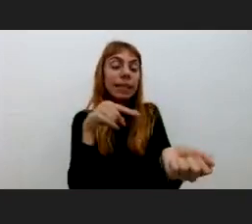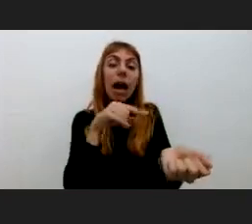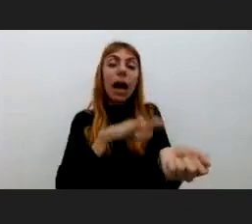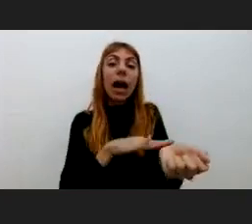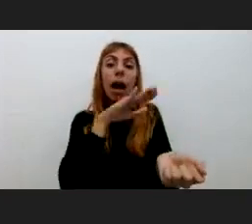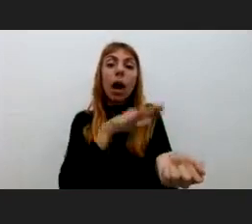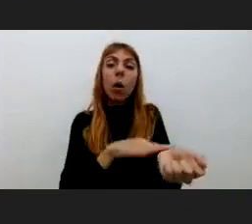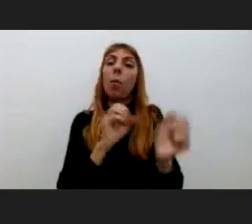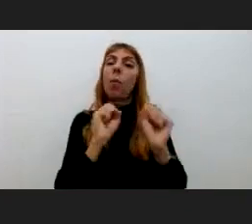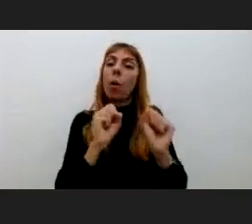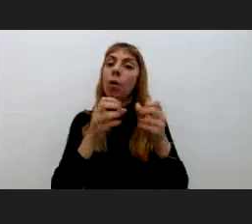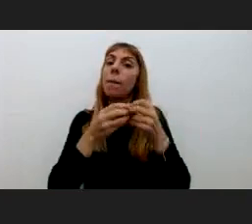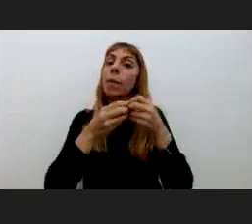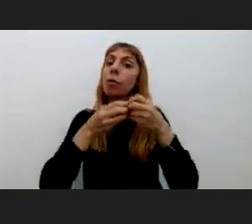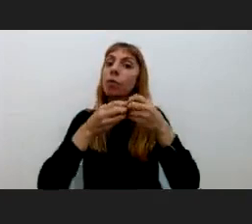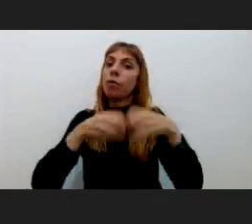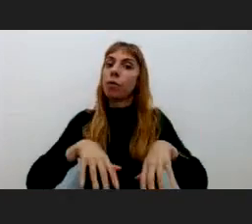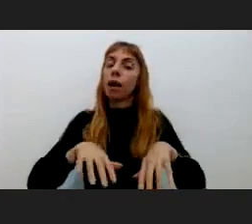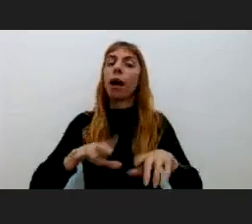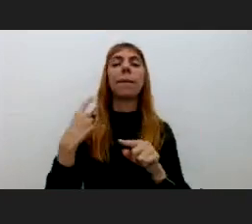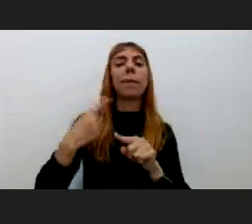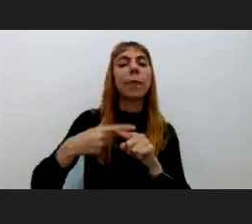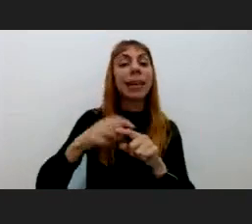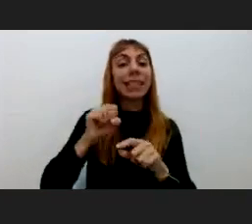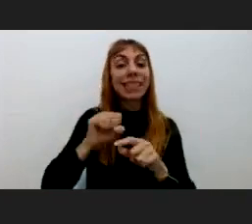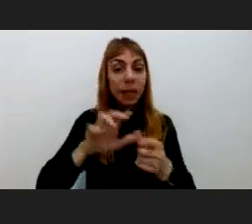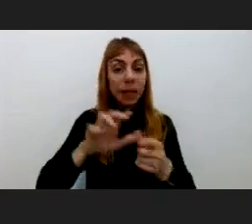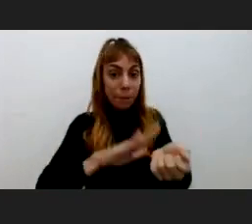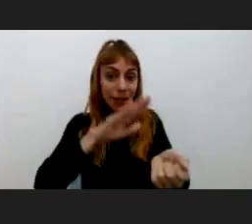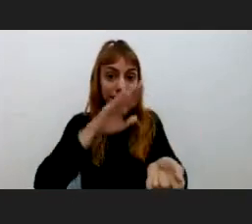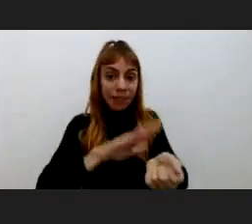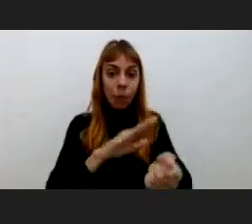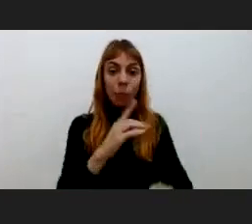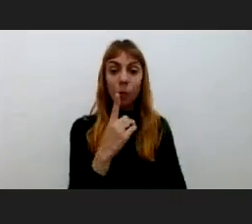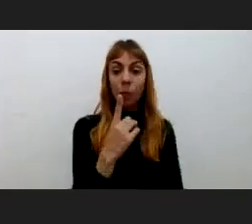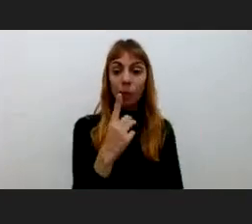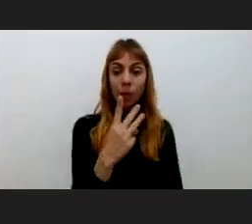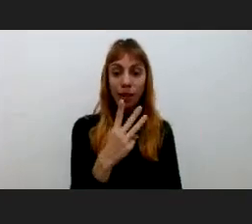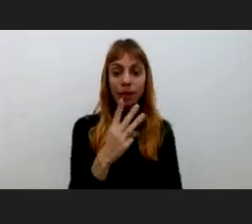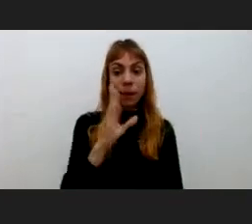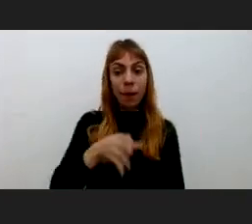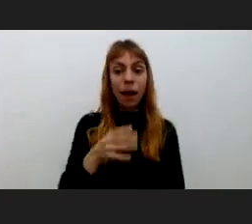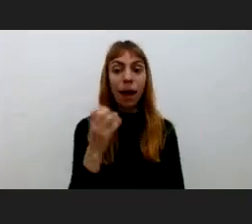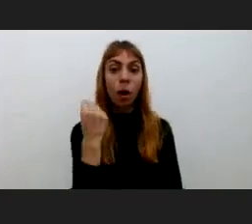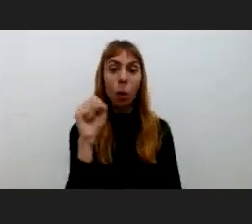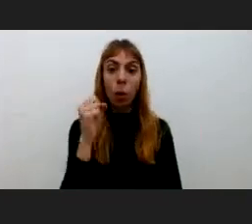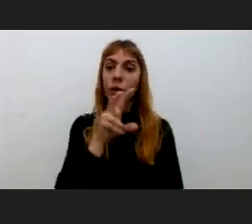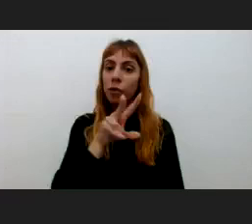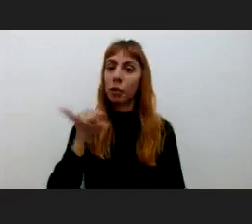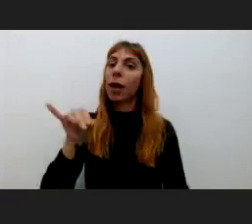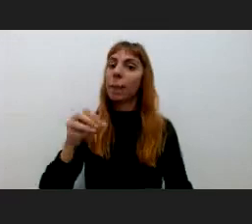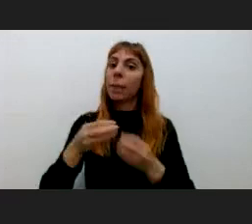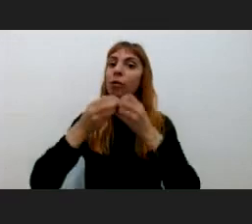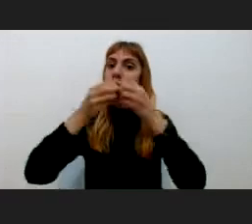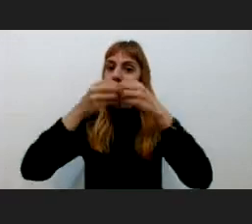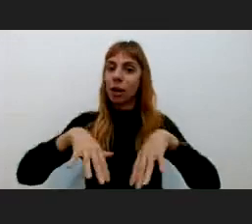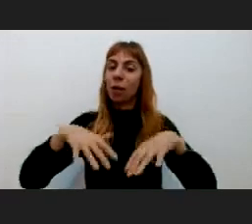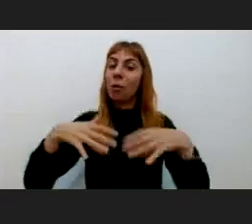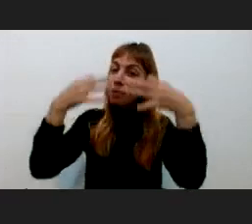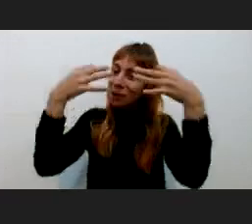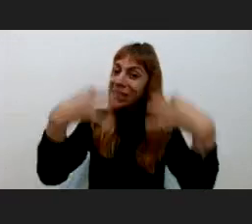é, acima de 13/8. Hoje, a pressão arterial ideal é até mais baixa do